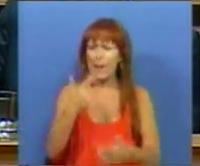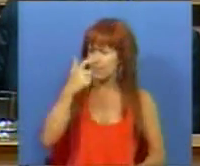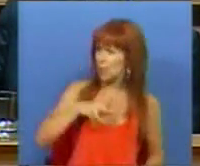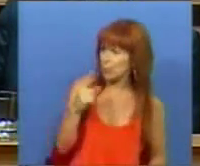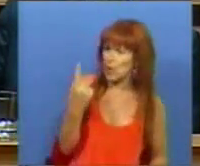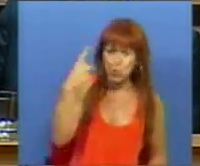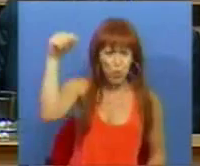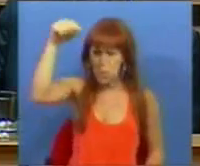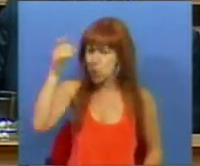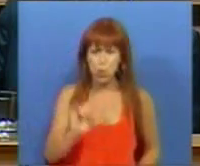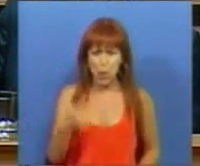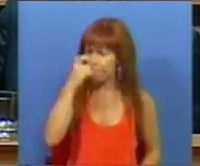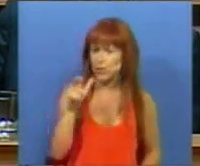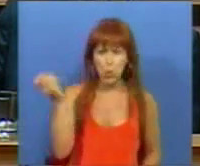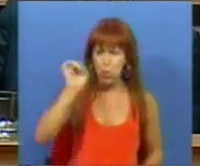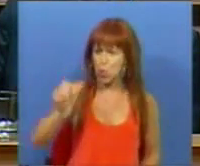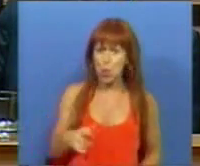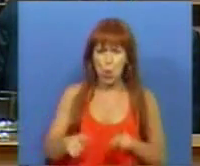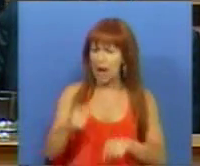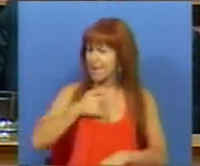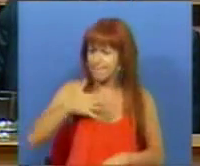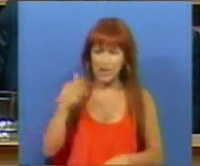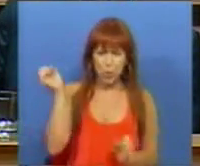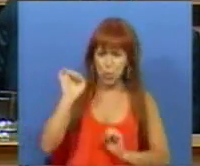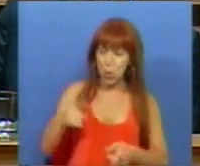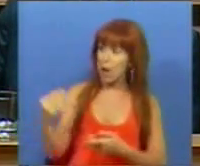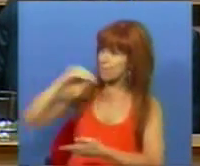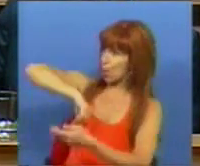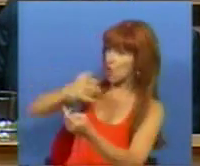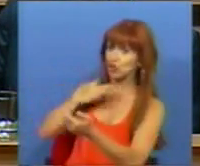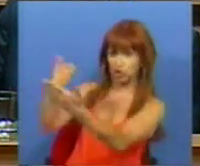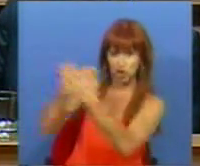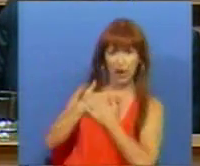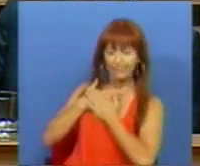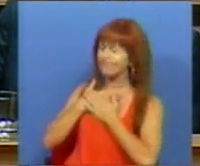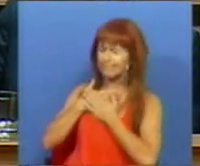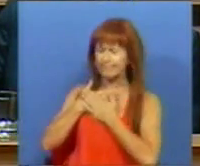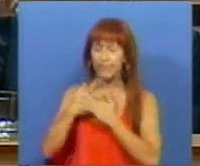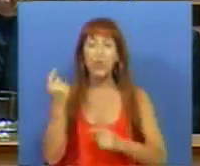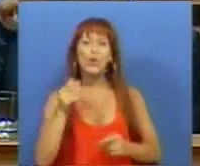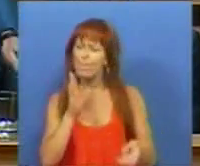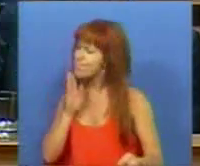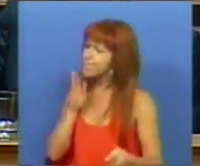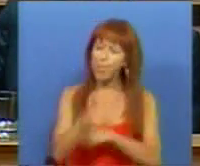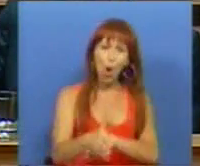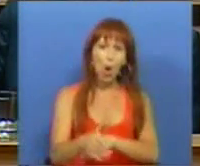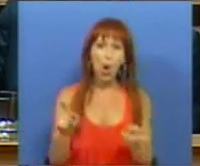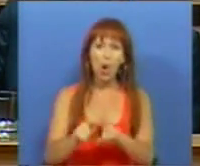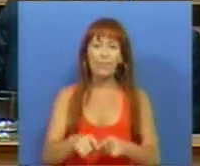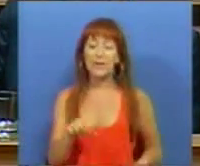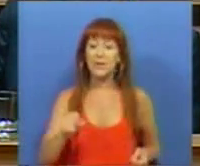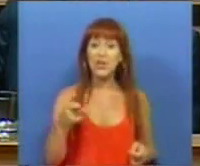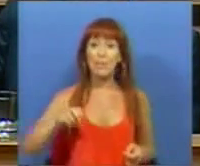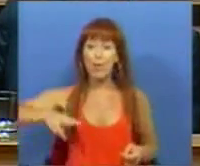português, não houve um contribuinte, não houve uma empresa que tivesse recebido um empréstimo. O dinheiro foi direto para o JP